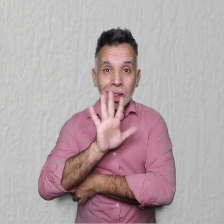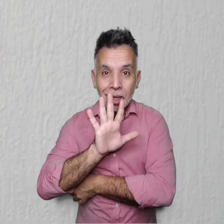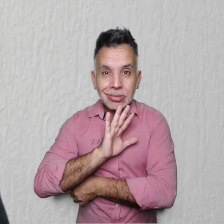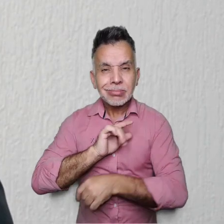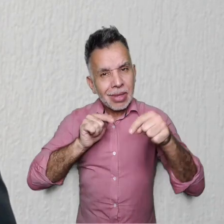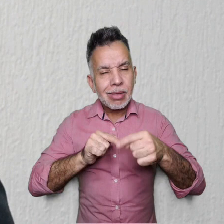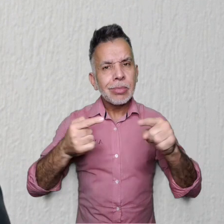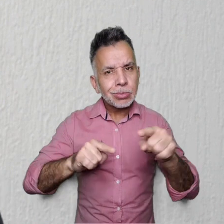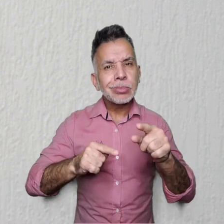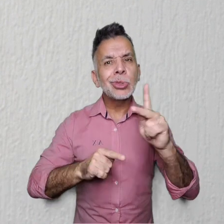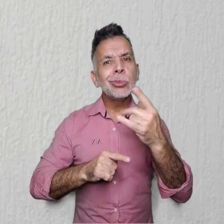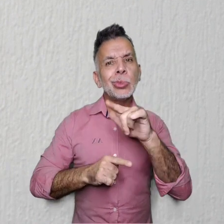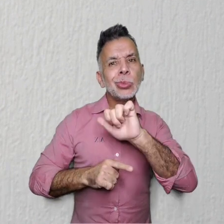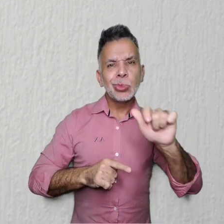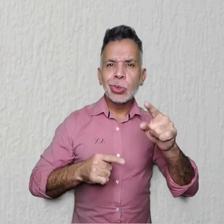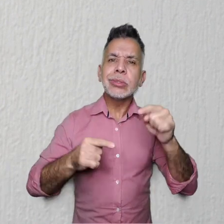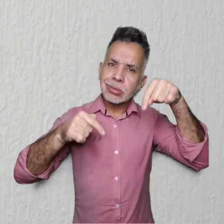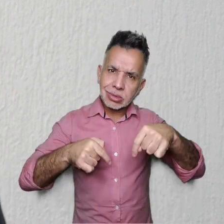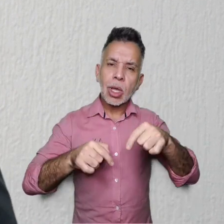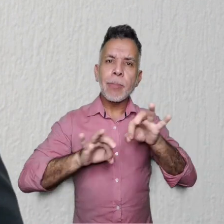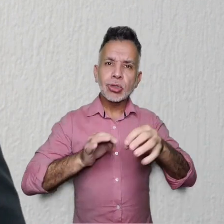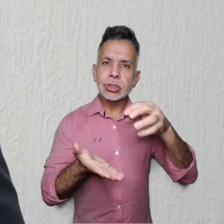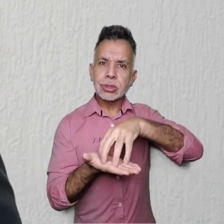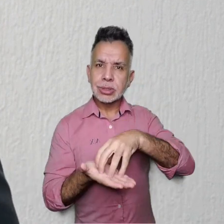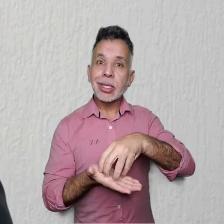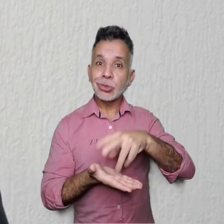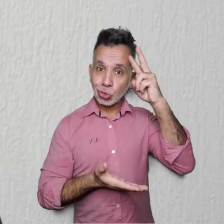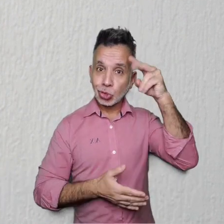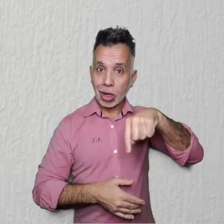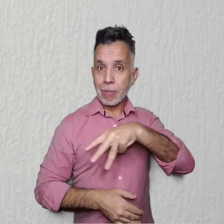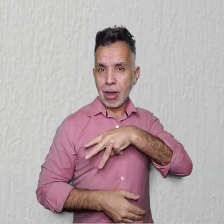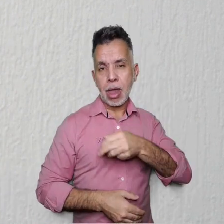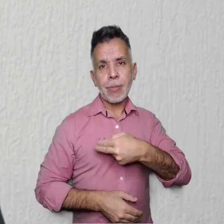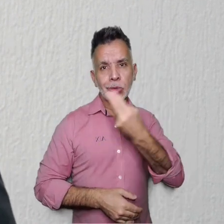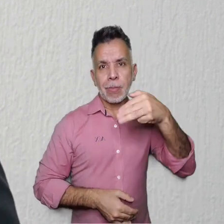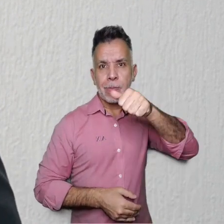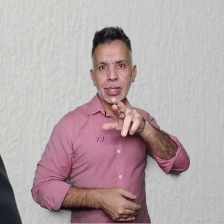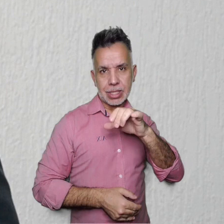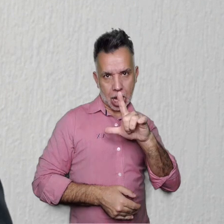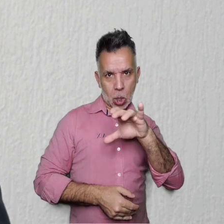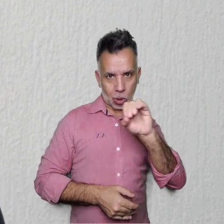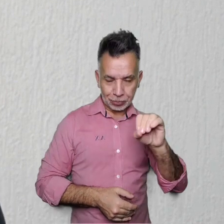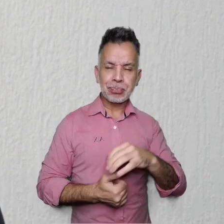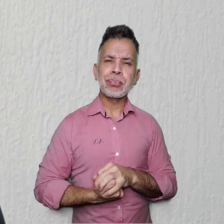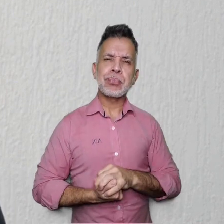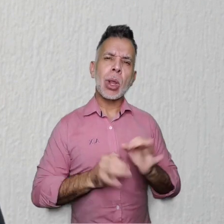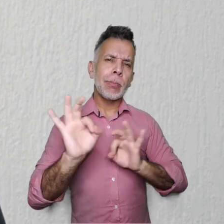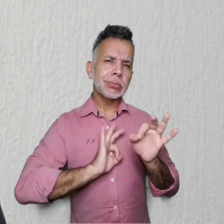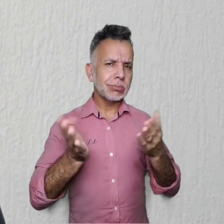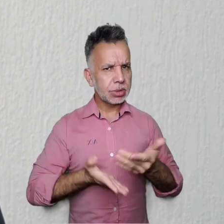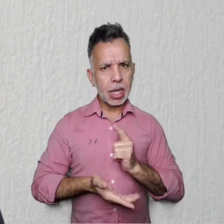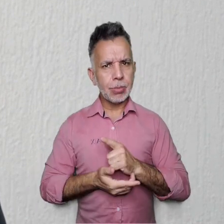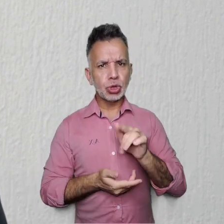Olá, este é mais um Música no Hall, projeto do Centro Histórico e Cultural Mackenzie, e eu sou o Marcelo Meirelles. No projeto de hoje